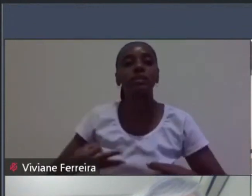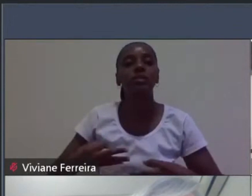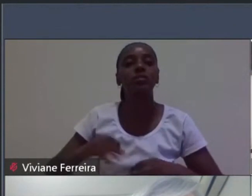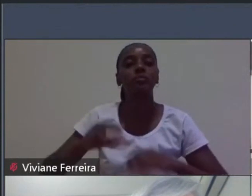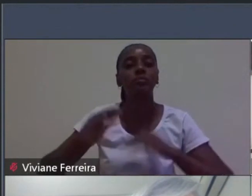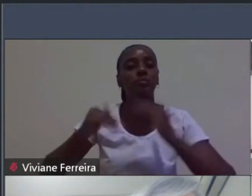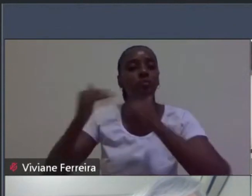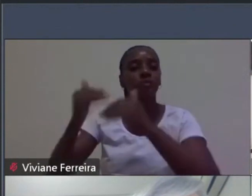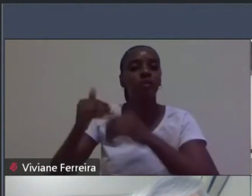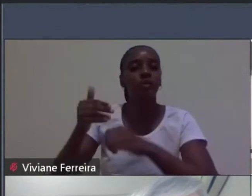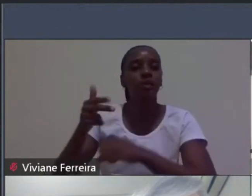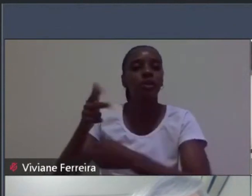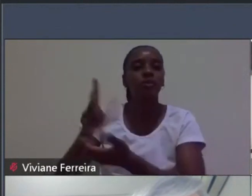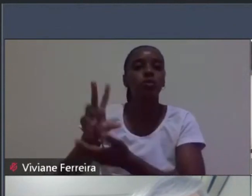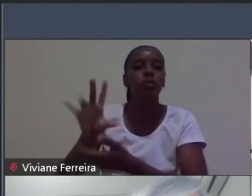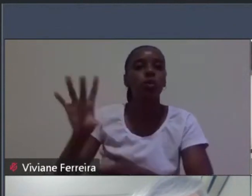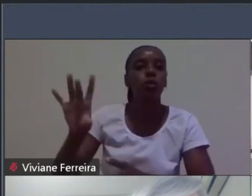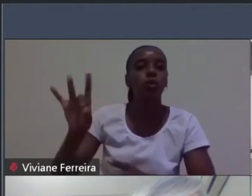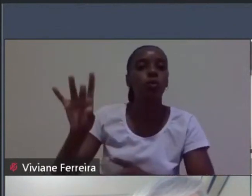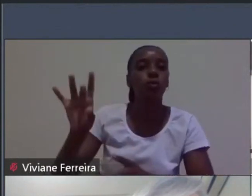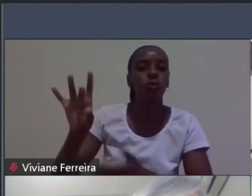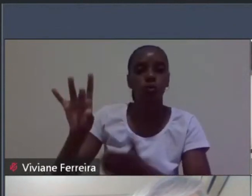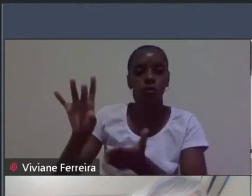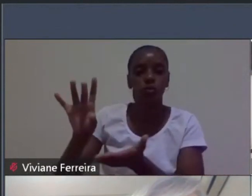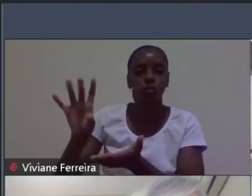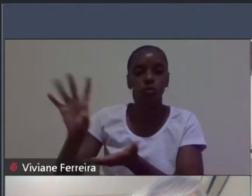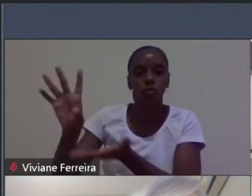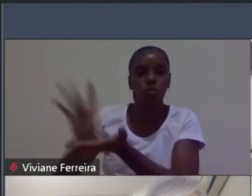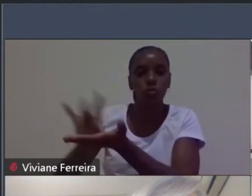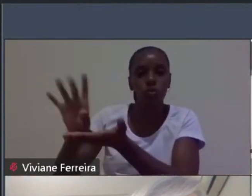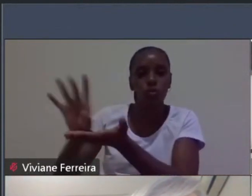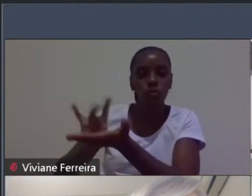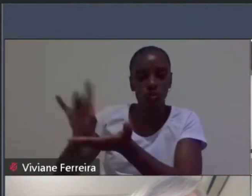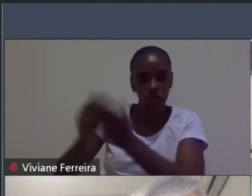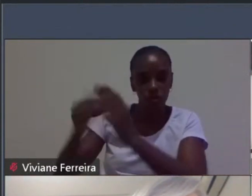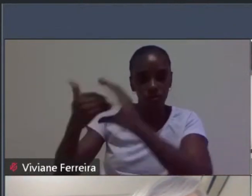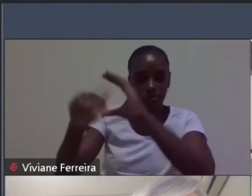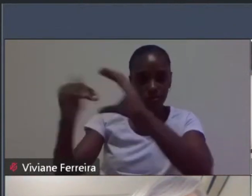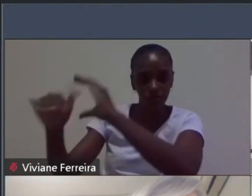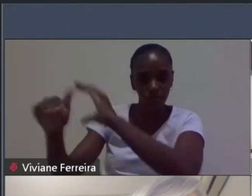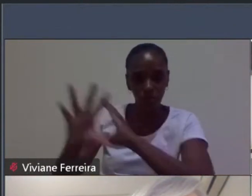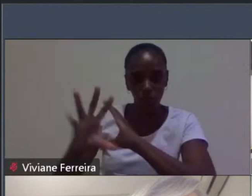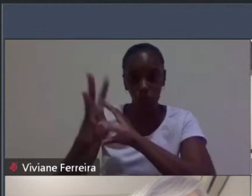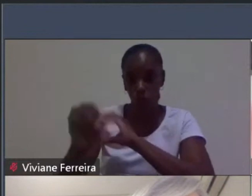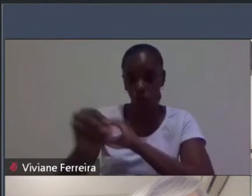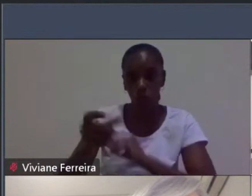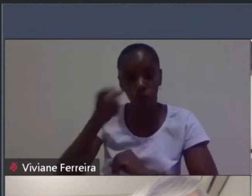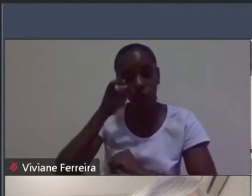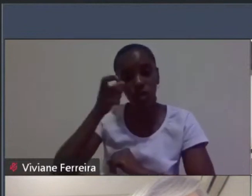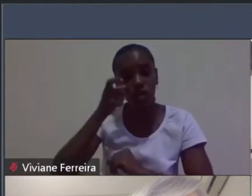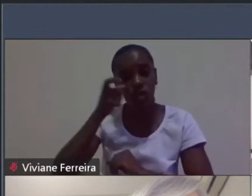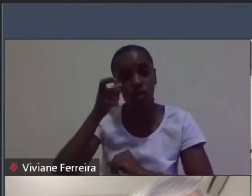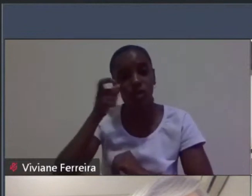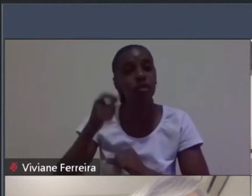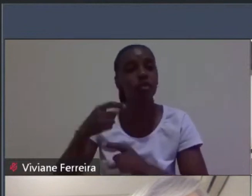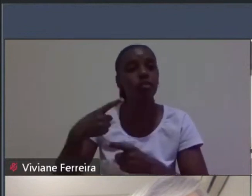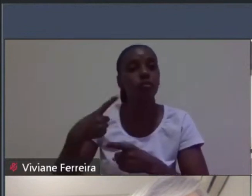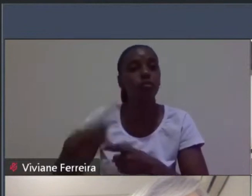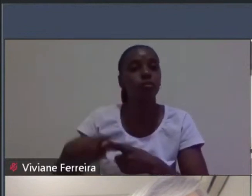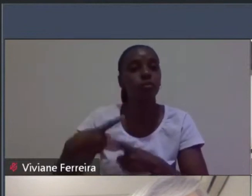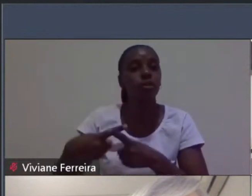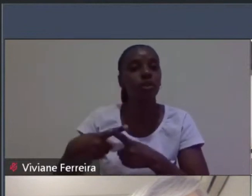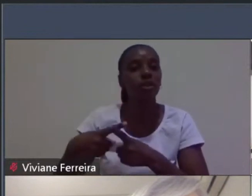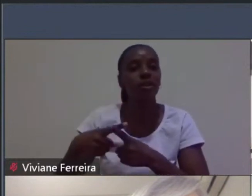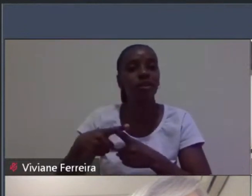nós vamos fazer como o Rodolfo falou, né, Rodolfo? Colocar todo mundo para assistir e pegar algumas partes